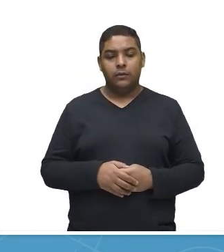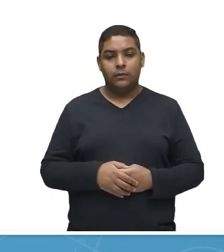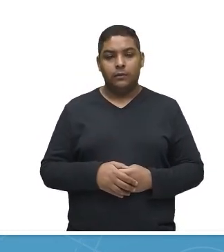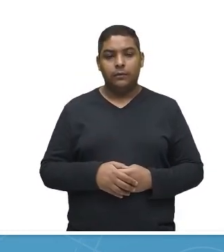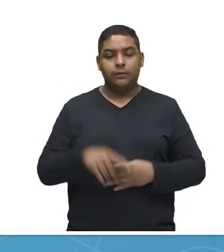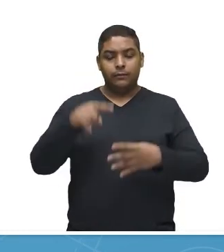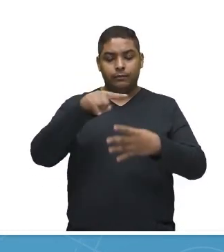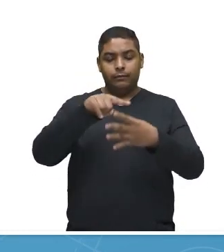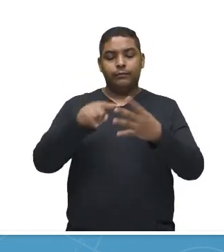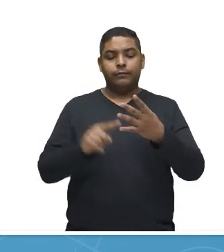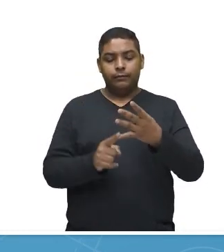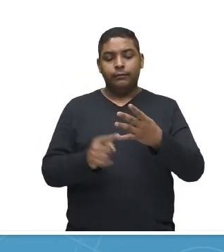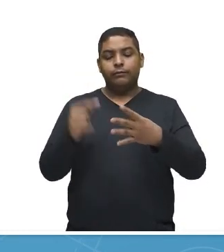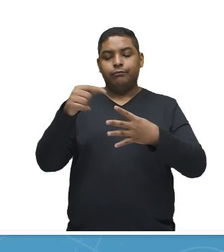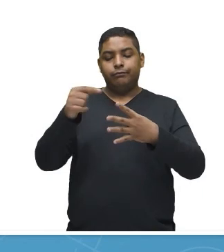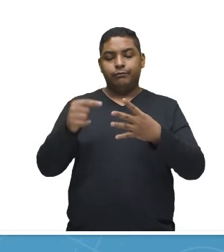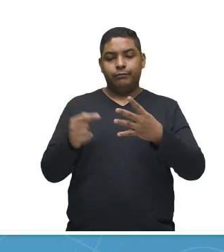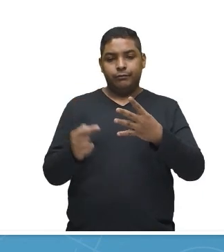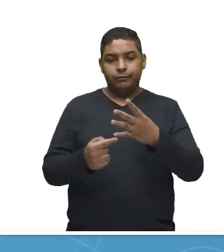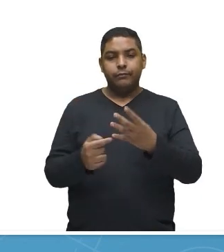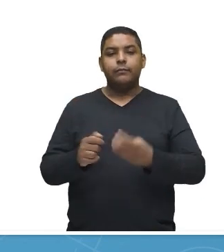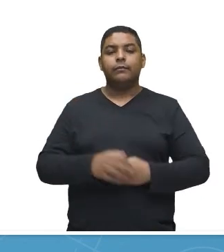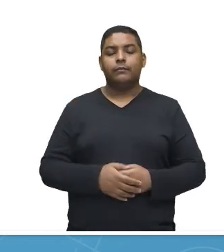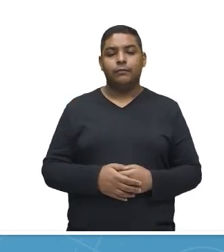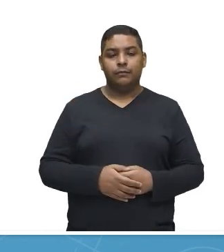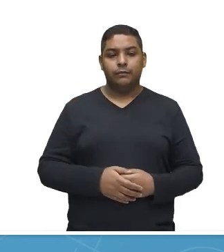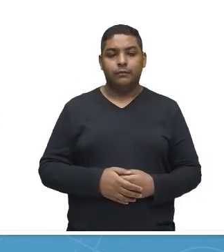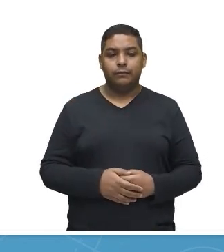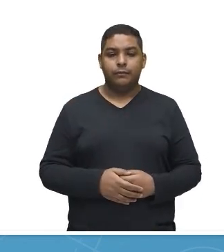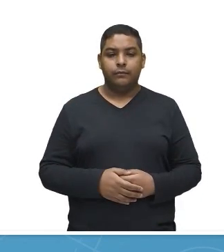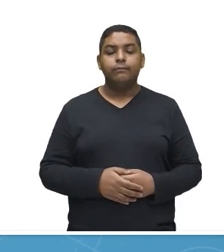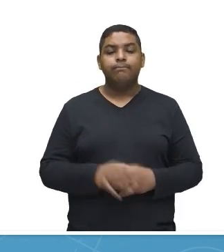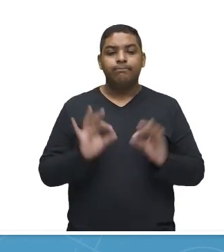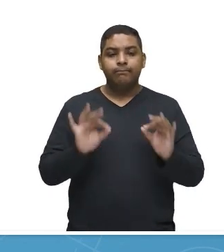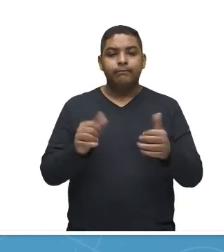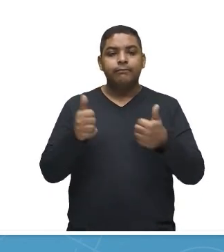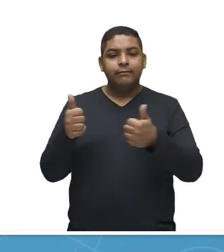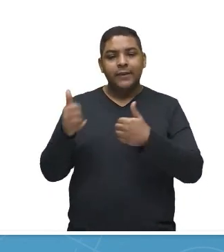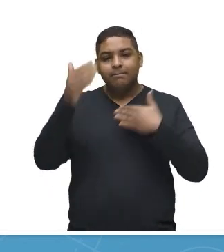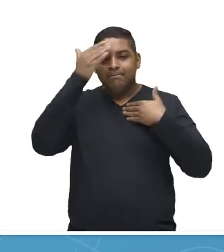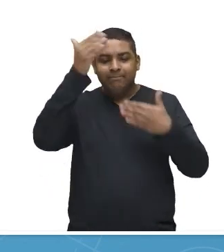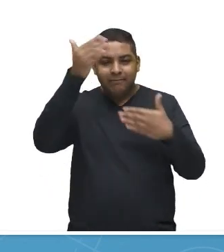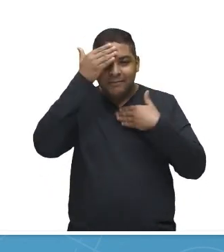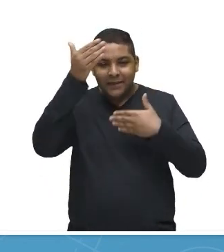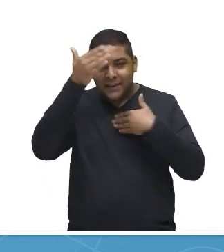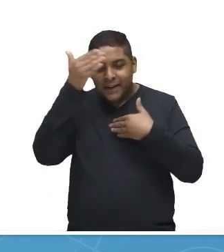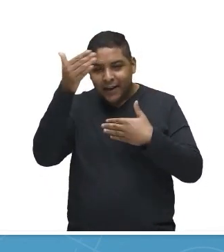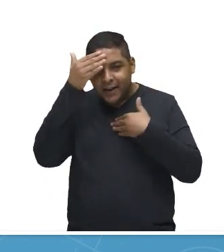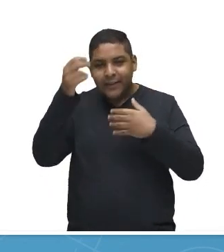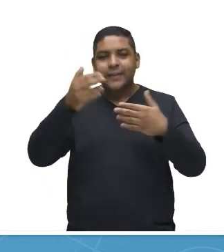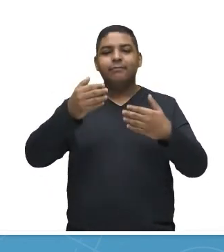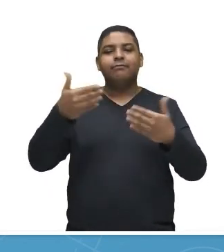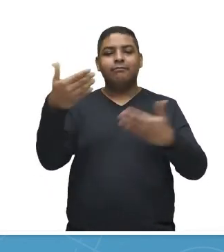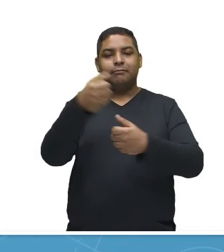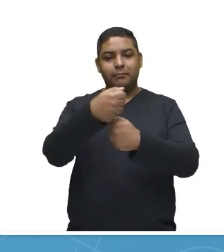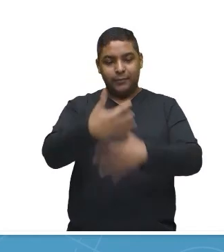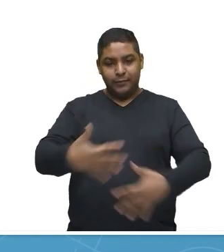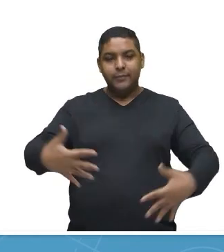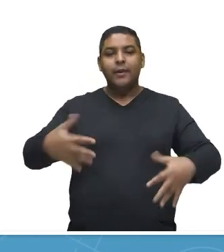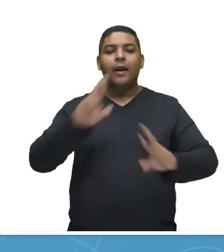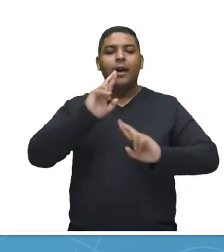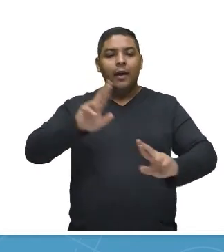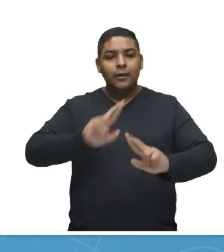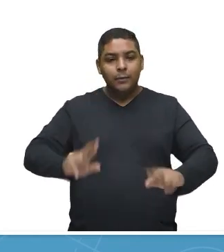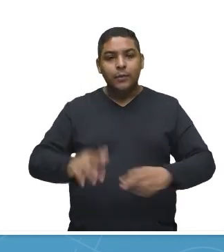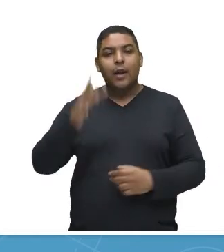na última as atividades que a gente deve evitar. Certo? Muito obrigada pela participação de vocês. Não esqueçam